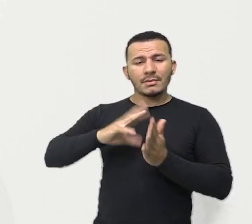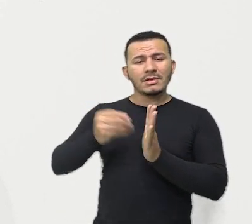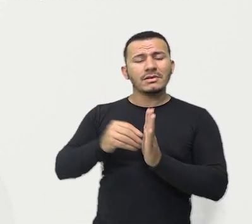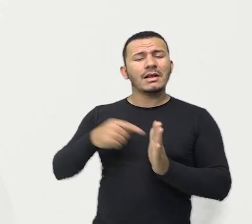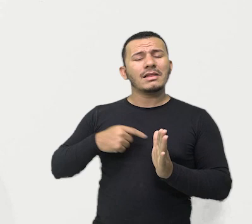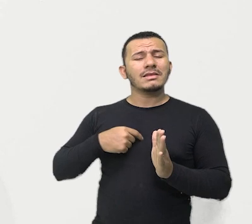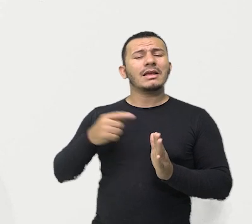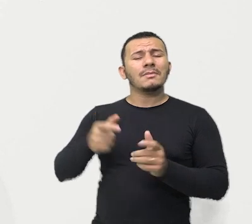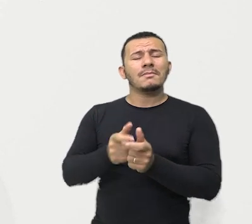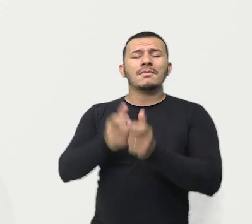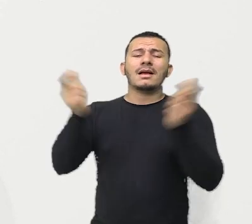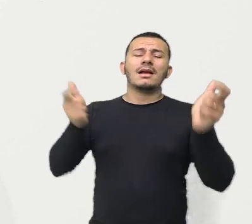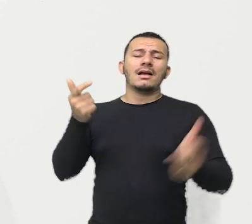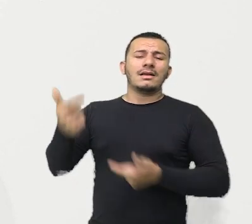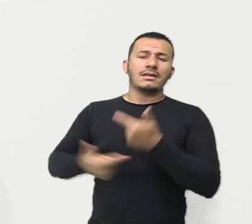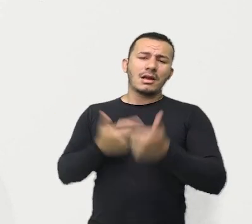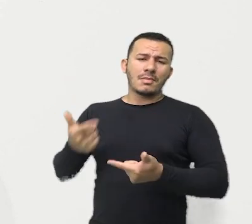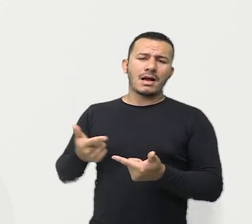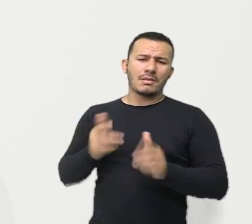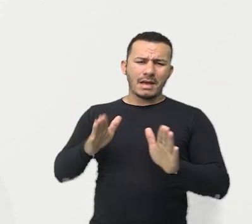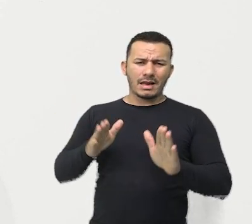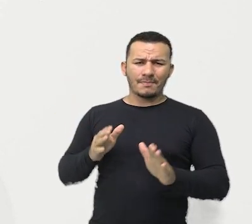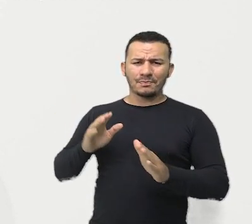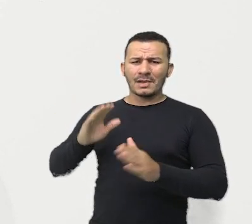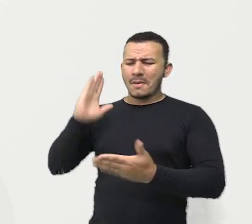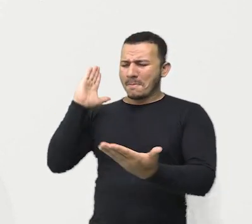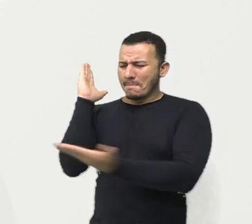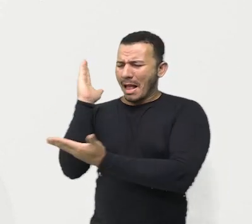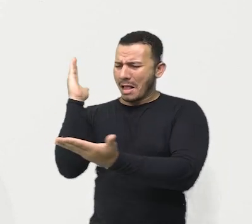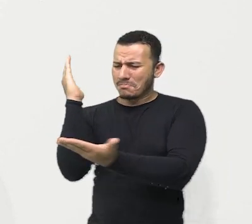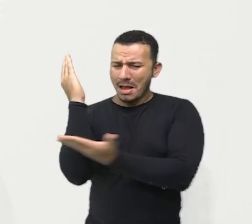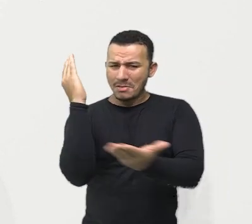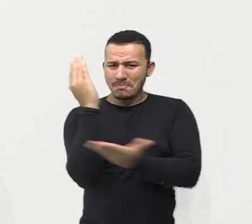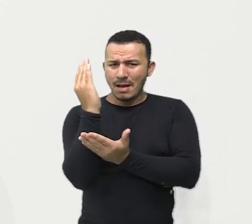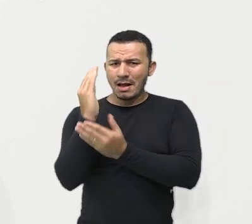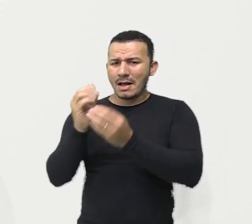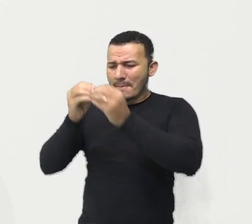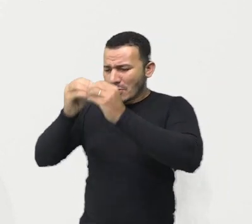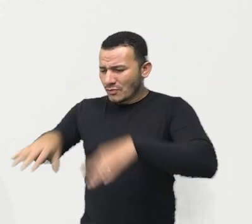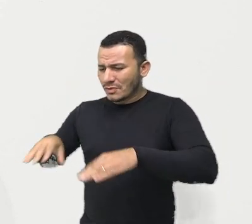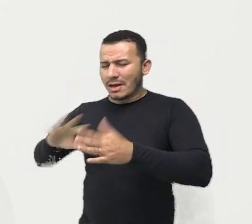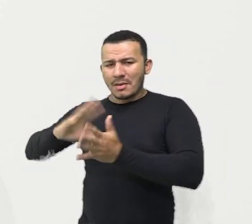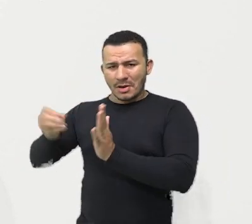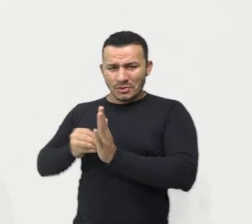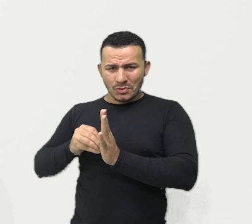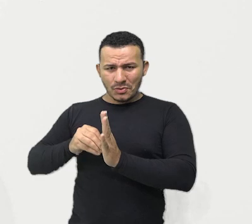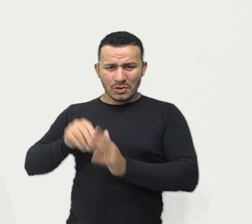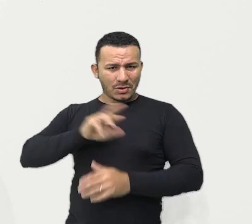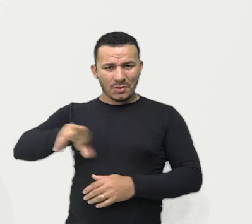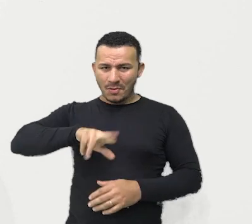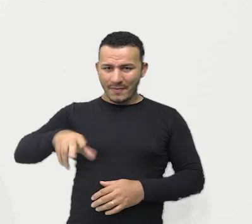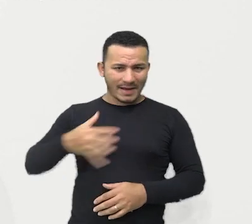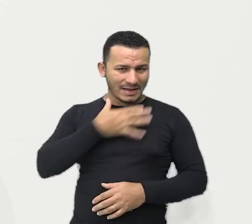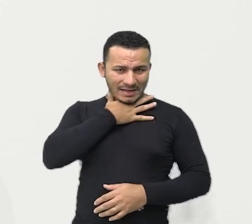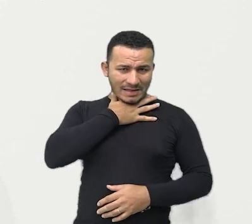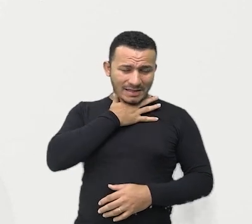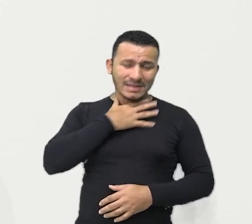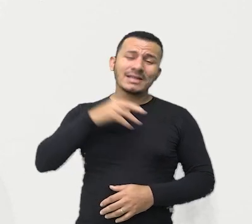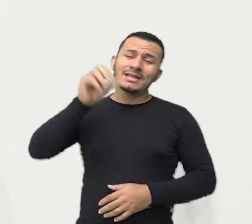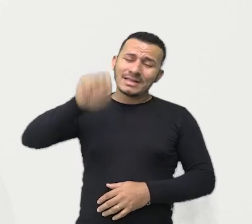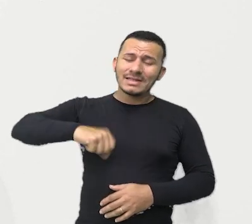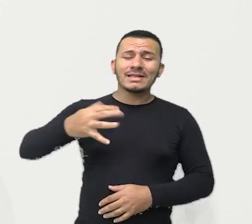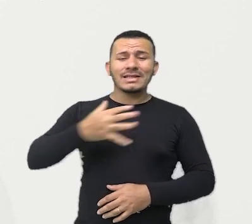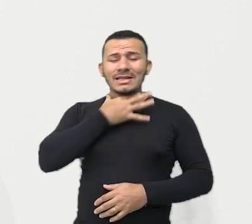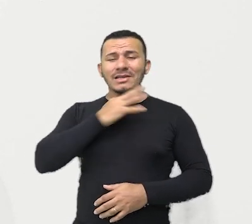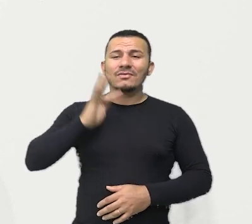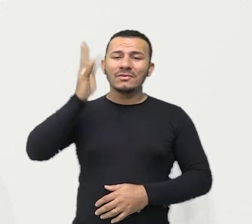em todos os dias. Gente, destruir a Amazônia em algum momento vai trazer uma crise enorme, né?